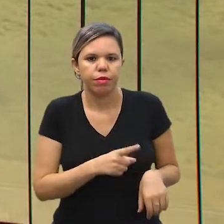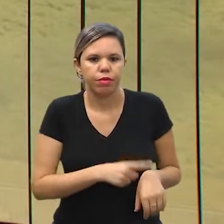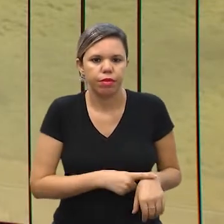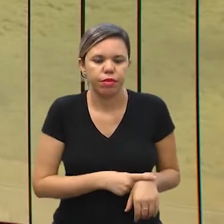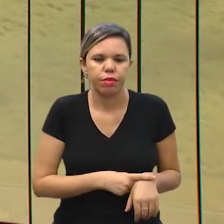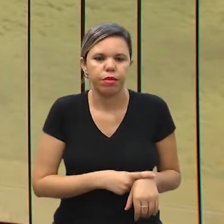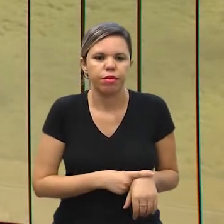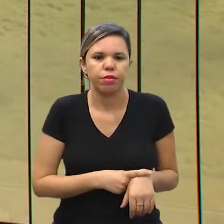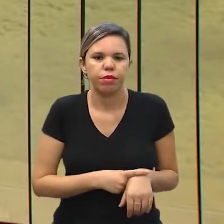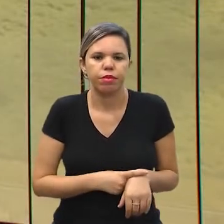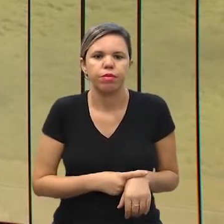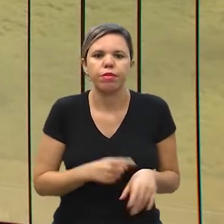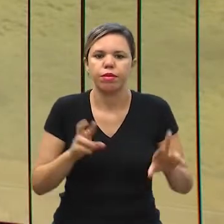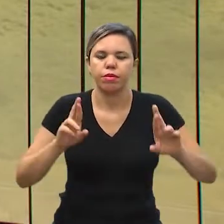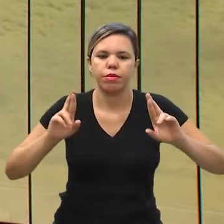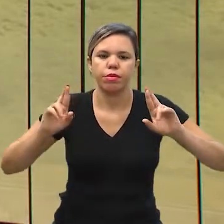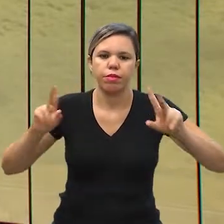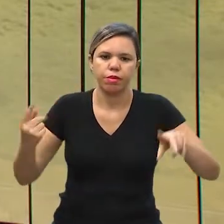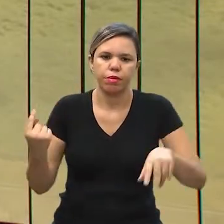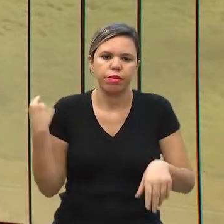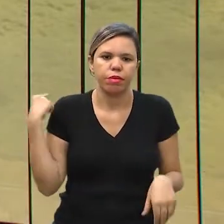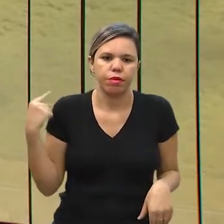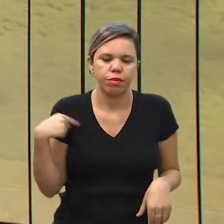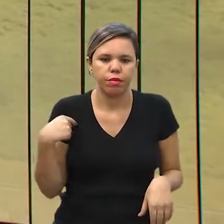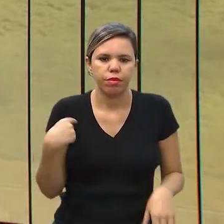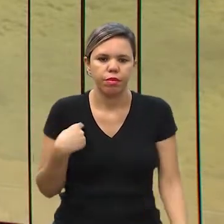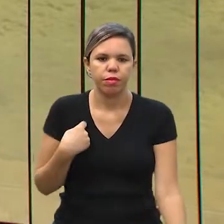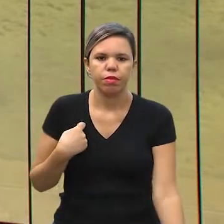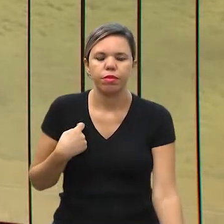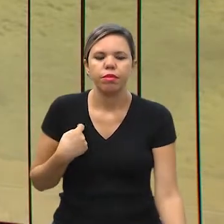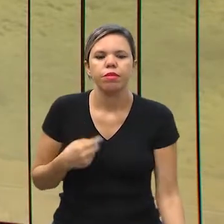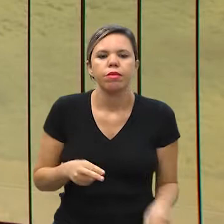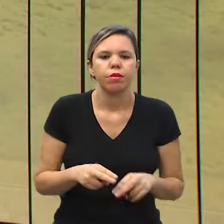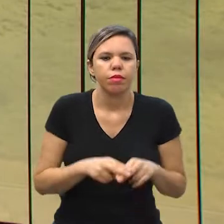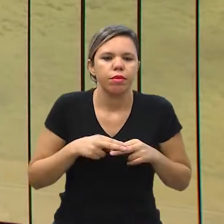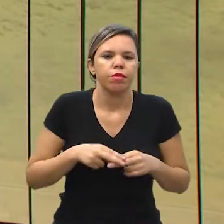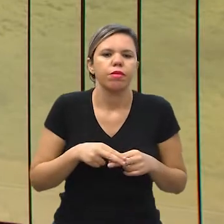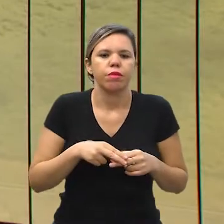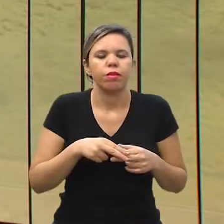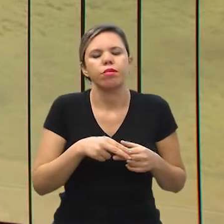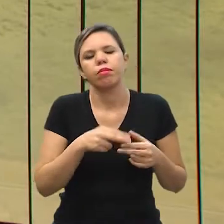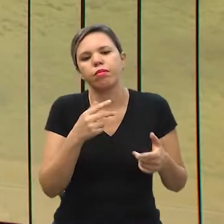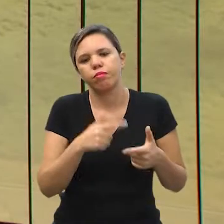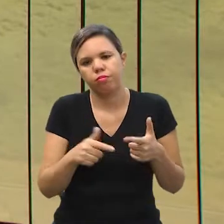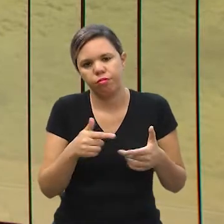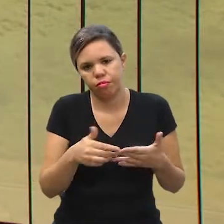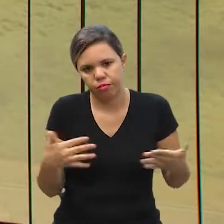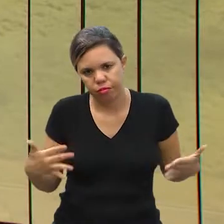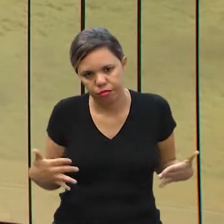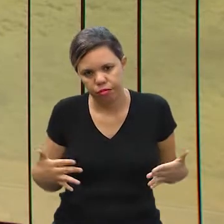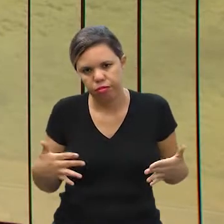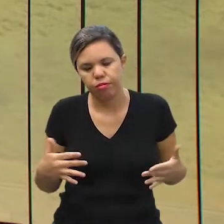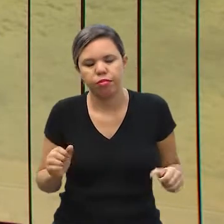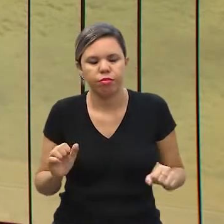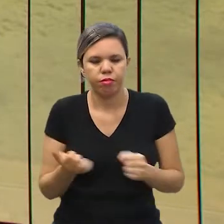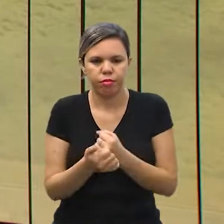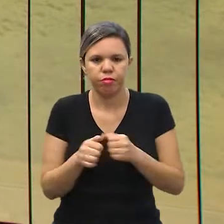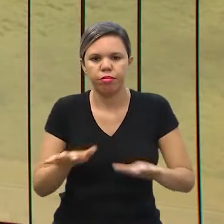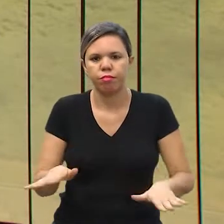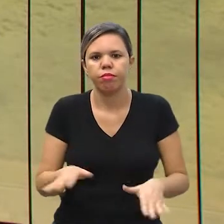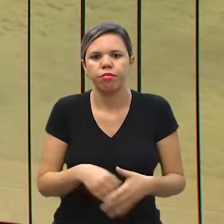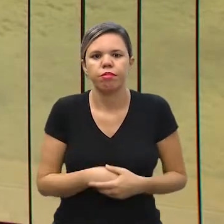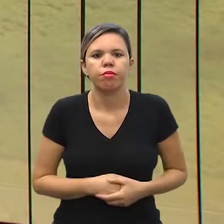um momento particularmente diferente né seja aí pela pela circunstância da